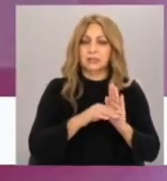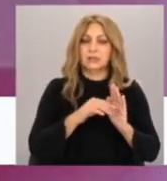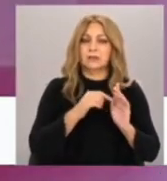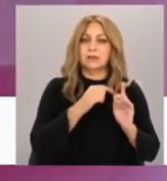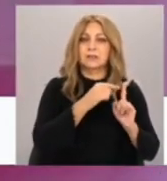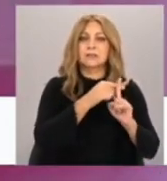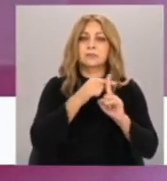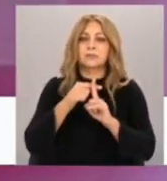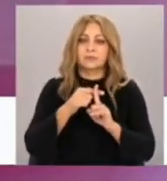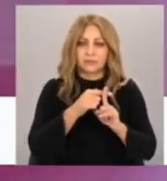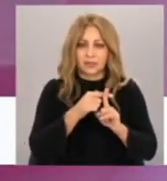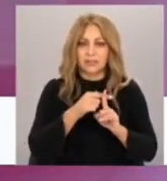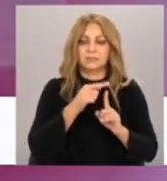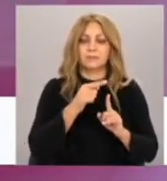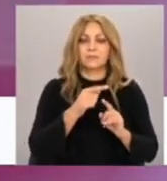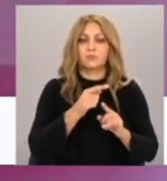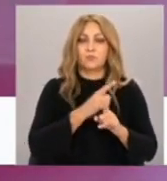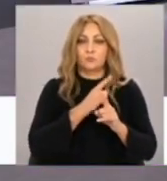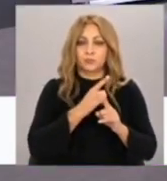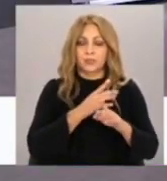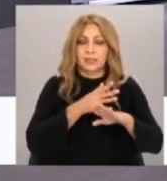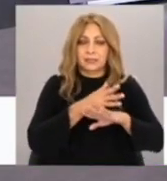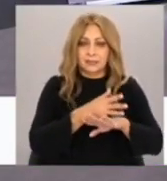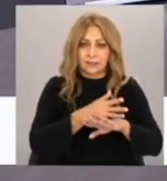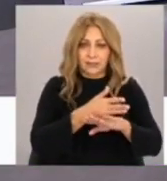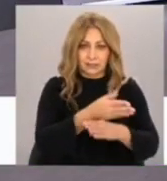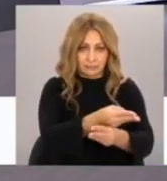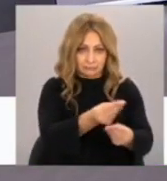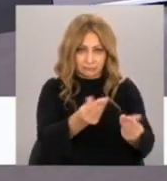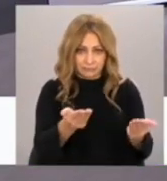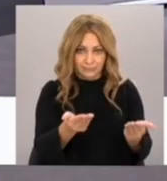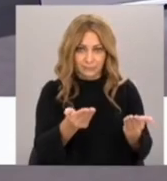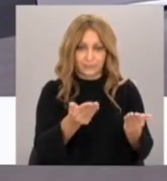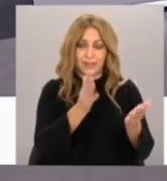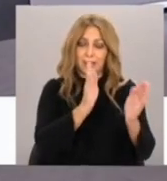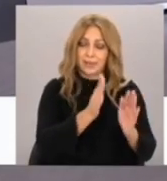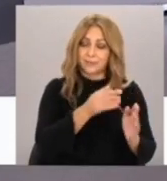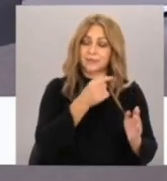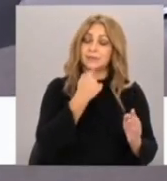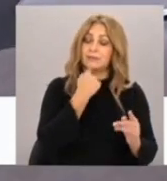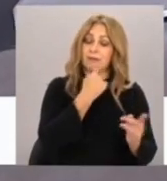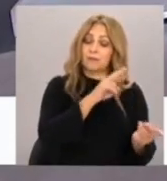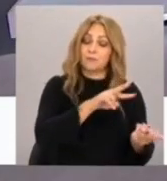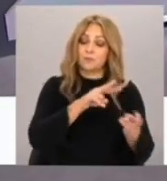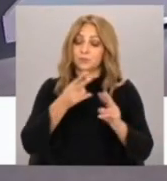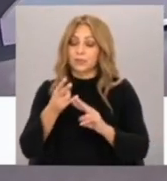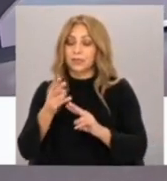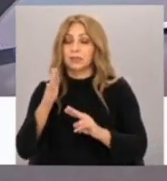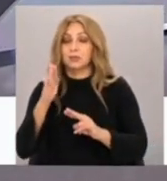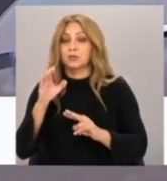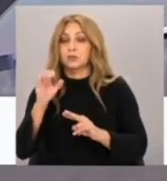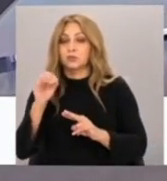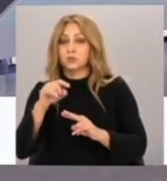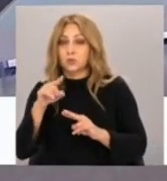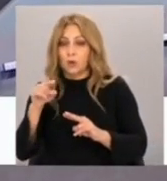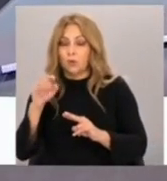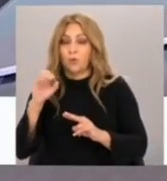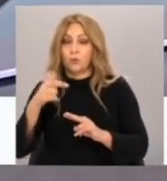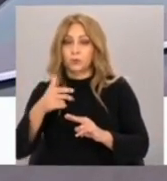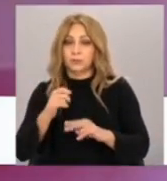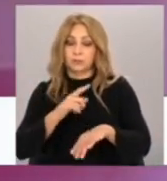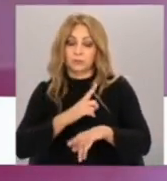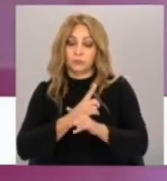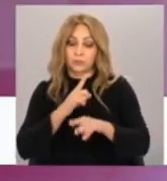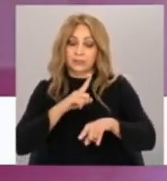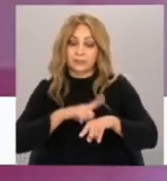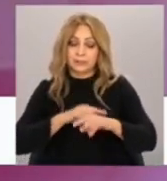últimos da empresa União Europeia porque é com esses recursos que nós podíamos deixar de passar a palavra aos não que tem que ser excesso nosso país de